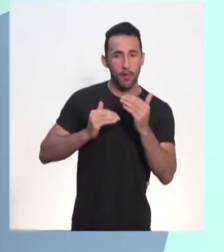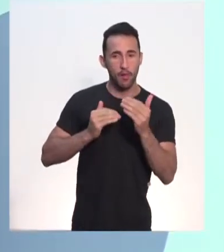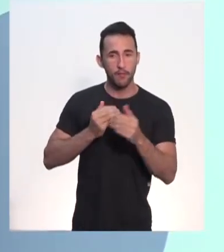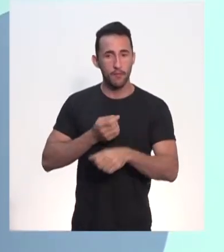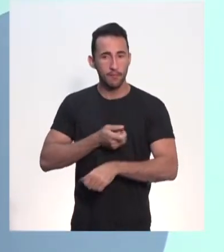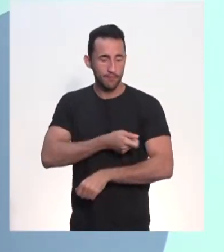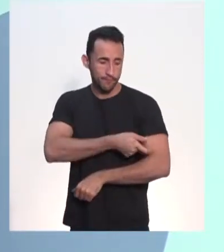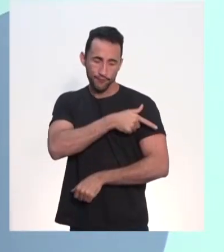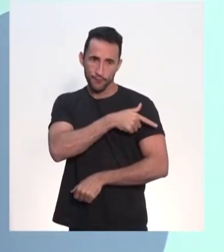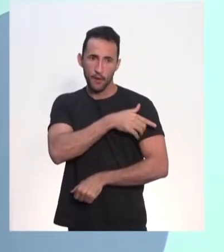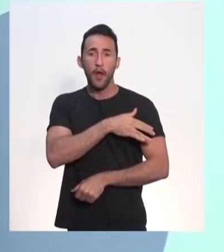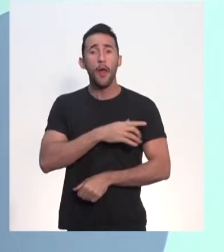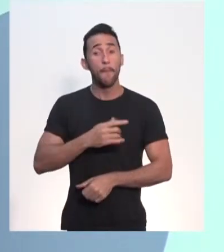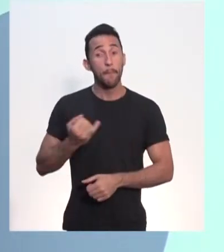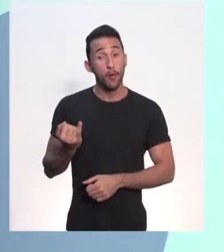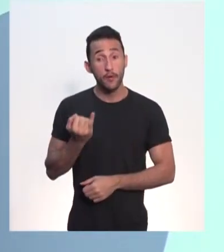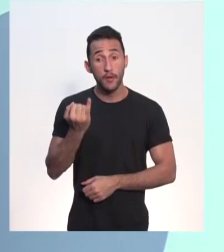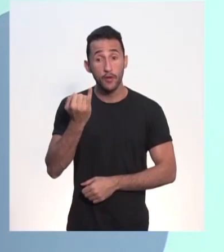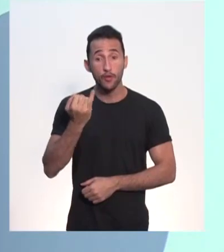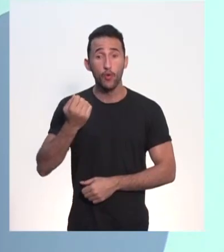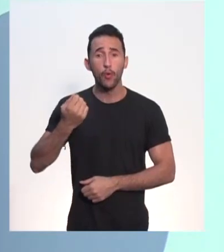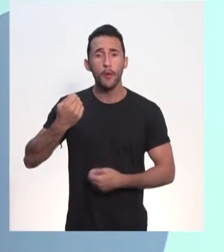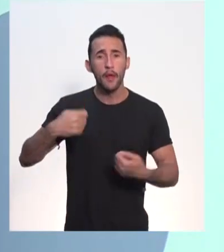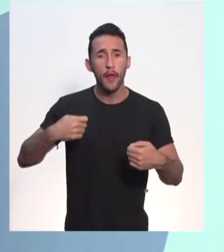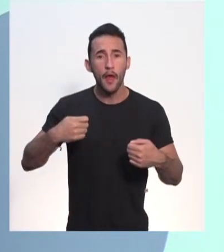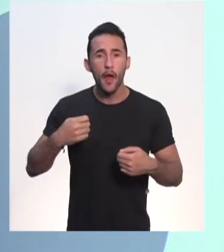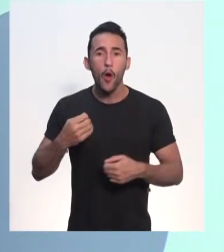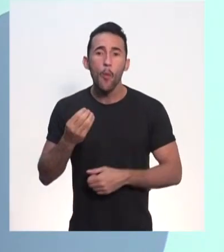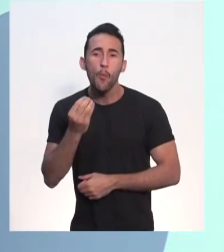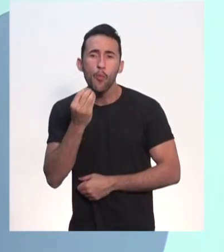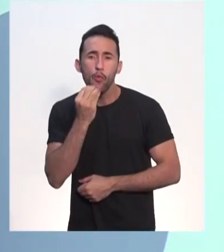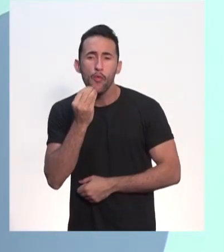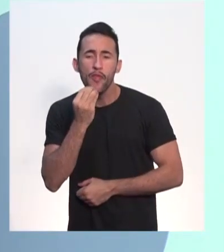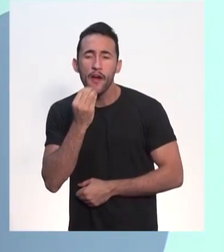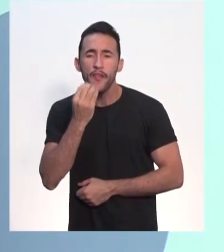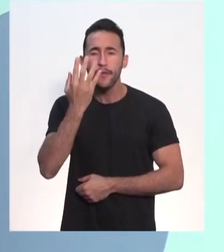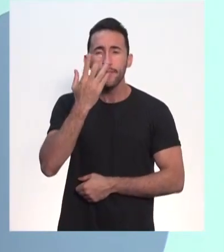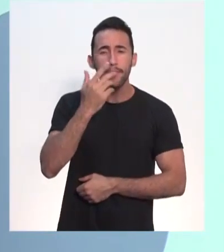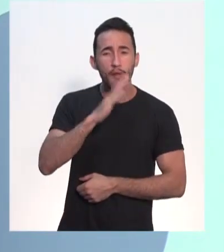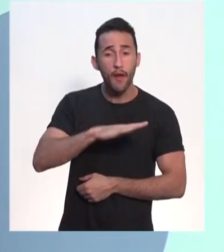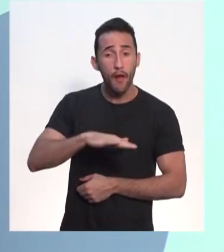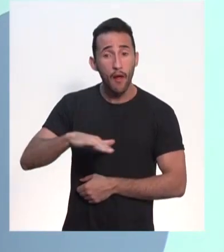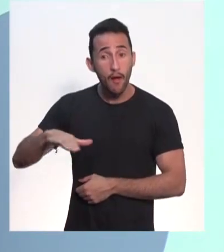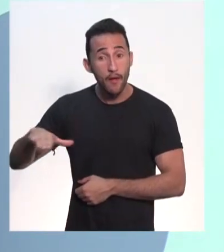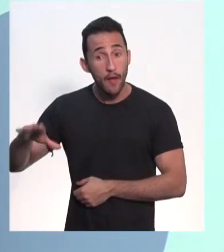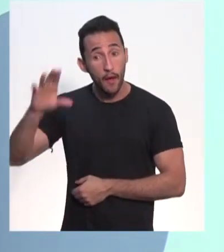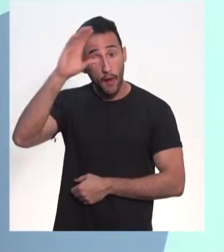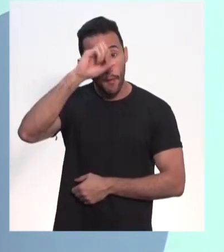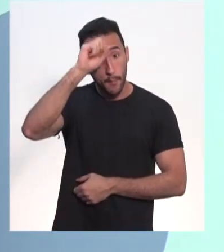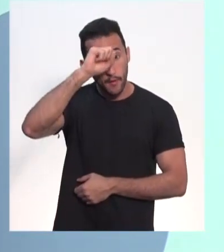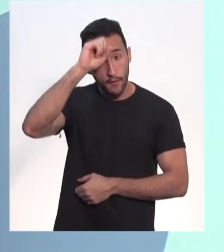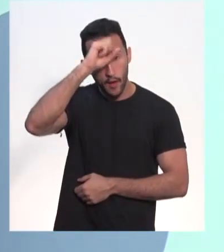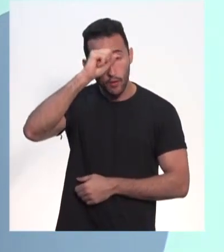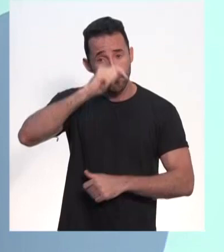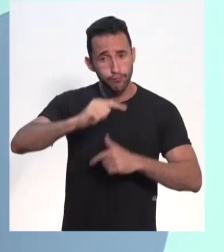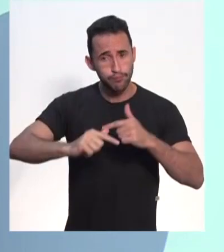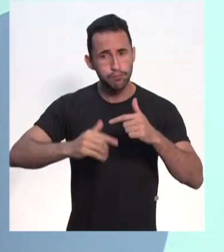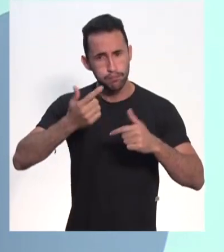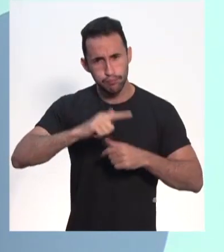as equipes curriculares selecionaram, quais outras habilidades são importantes. Porque cada escola, cada